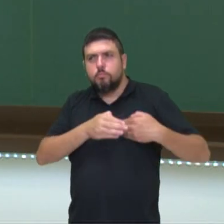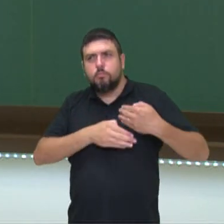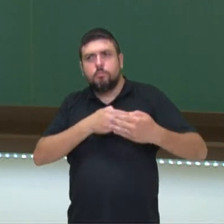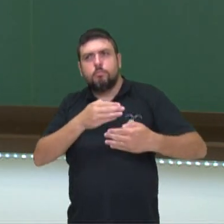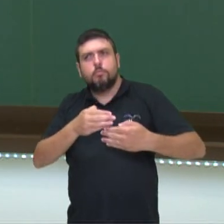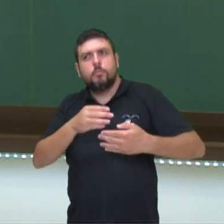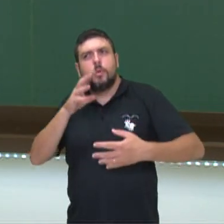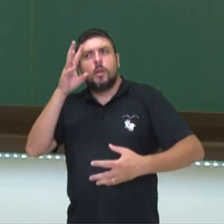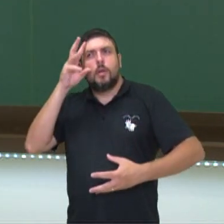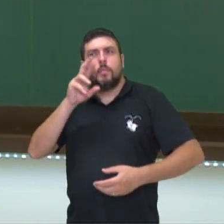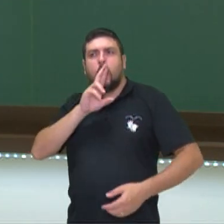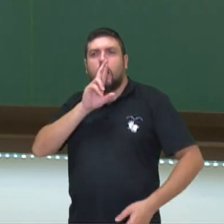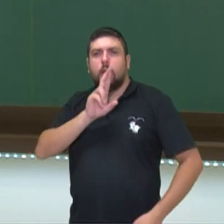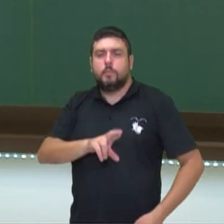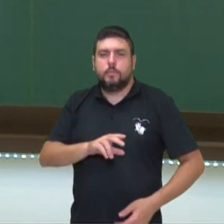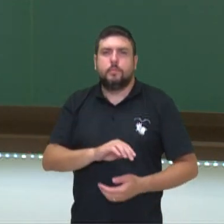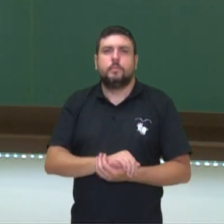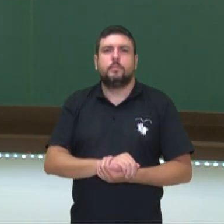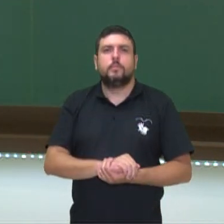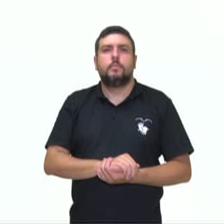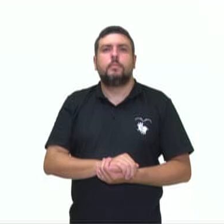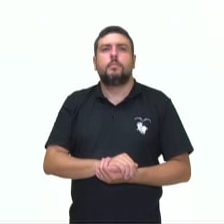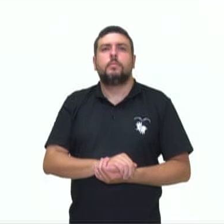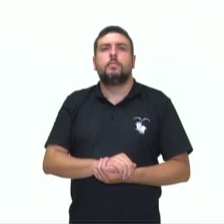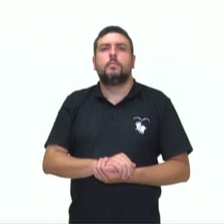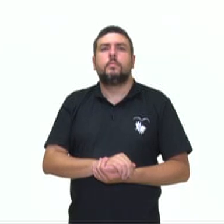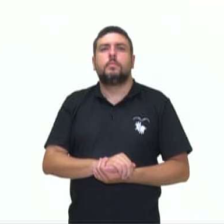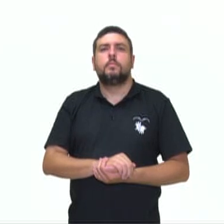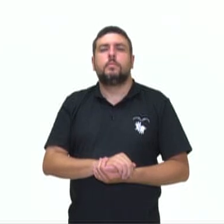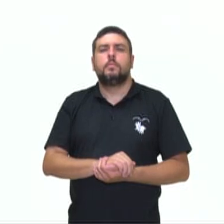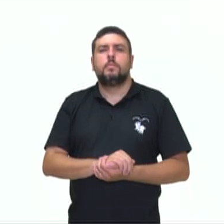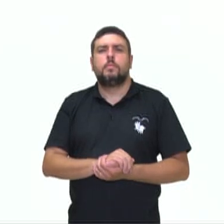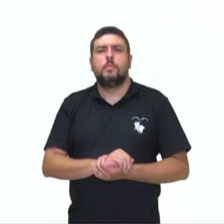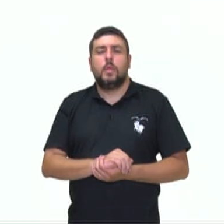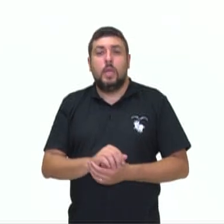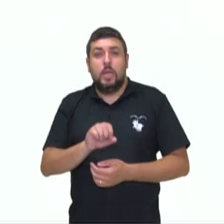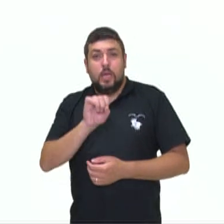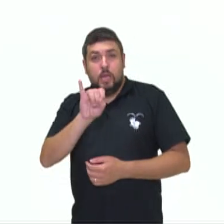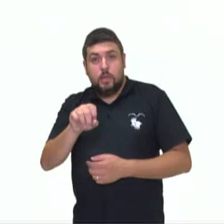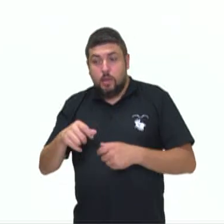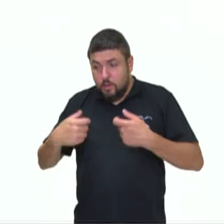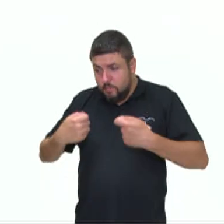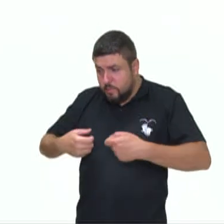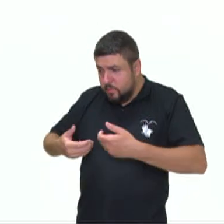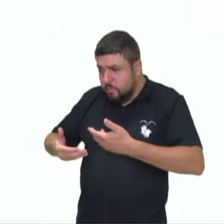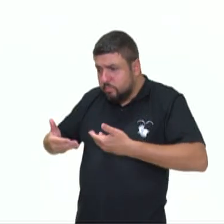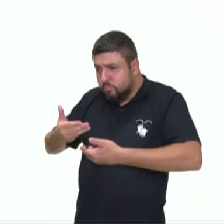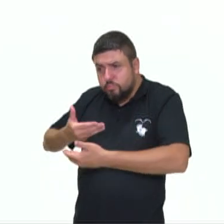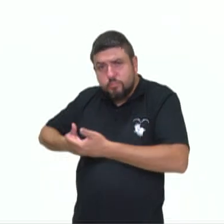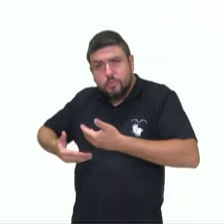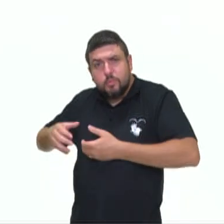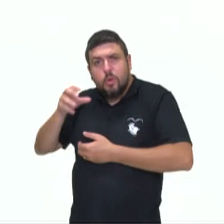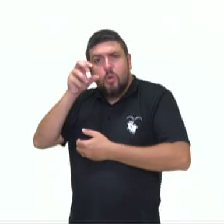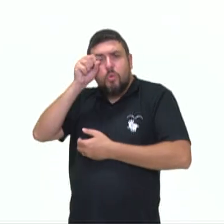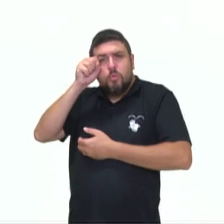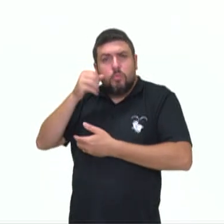ter a resposta. A pergunta é: qual é o procedimento se o paciente tiver que dividir o quarto com outra pessoa?